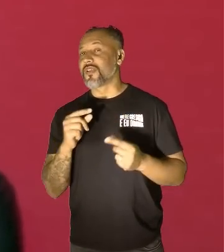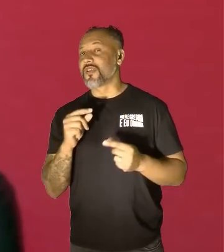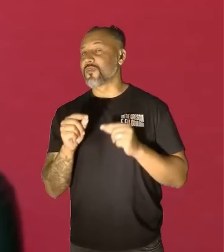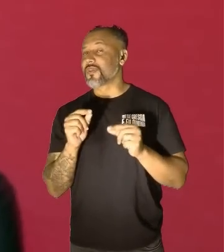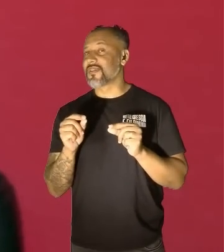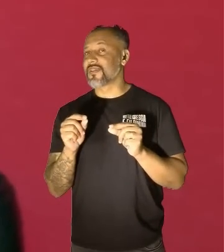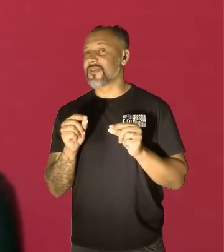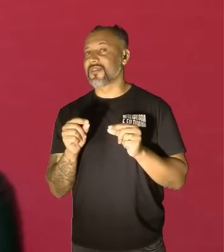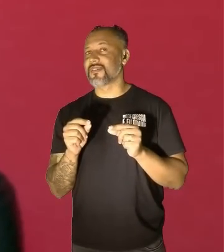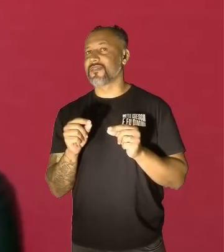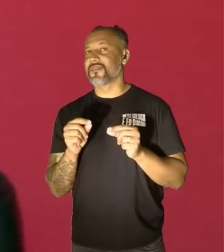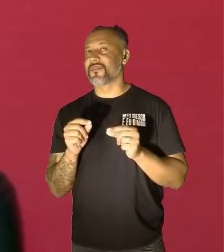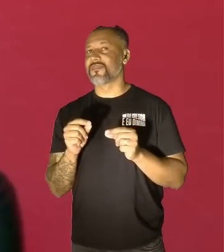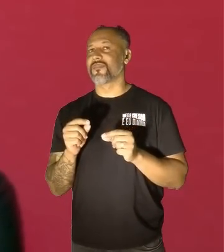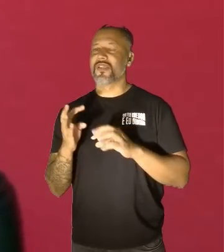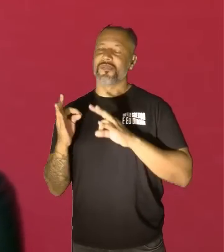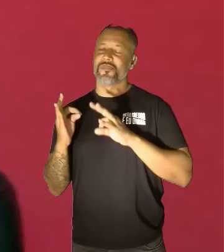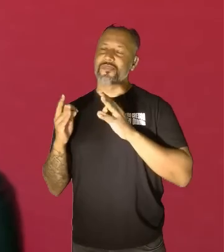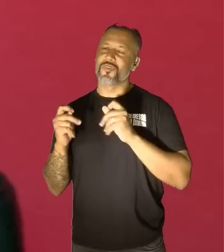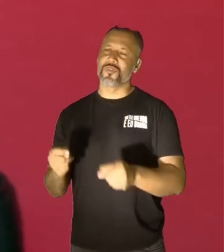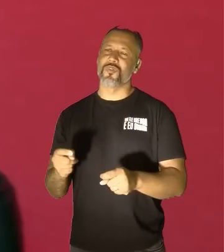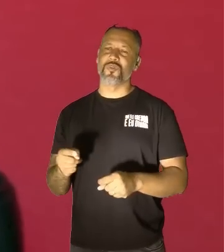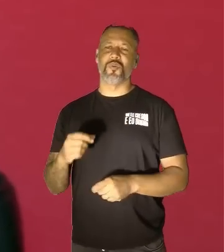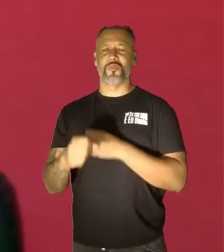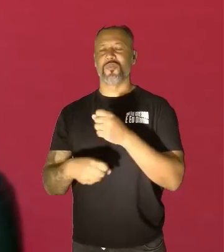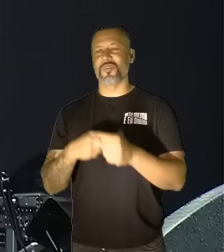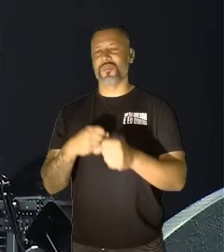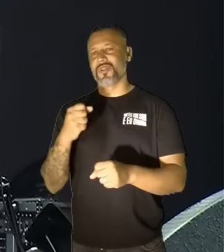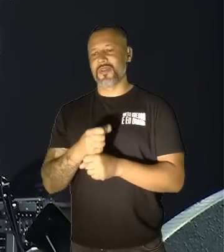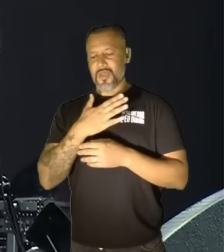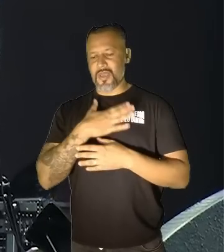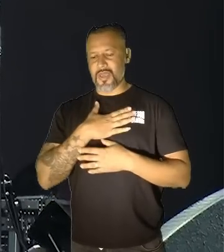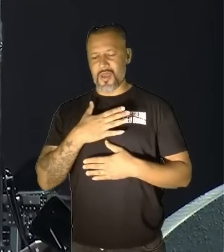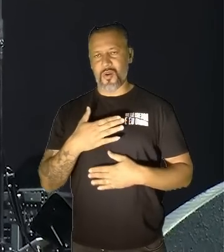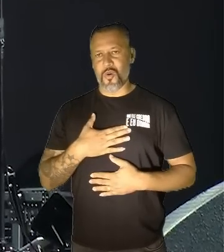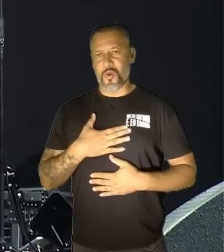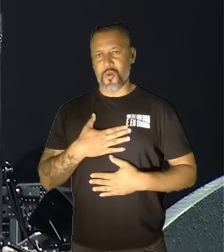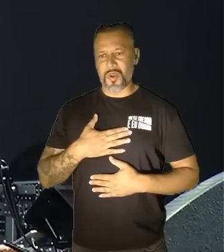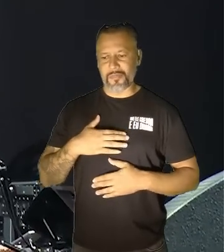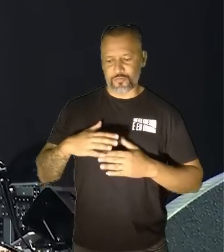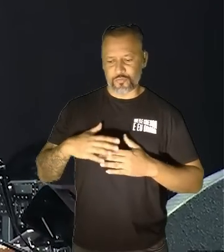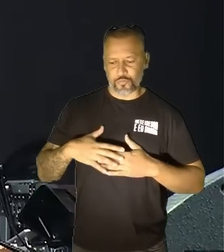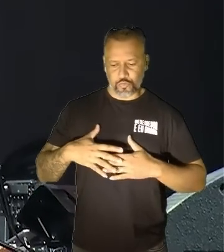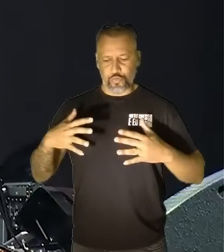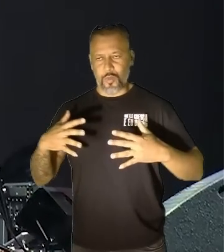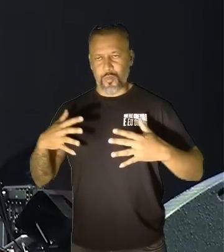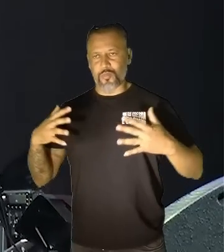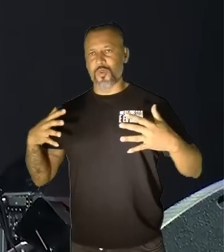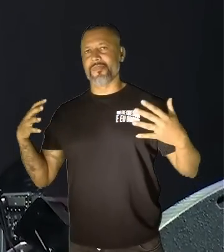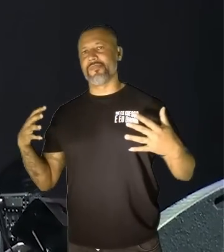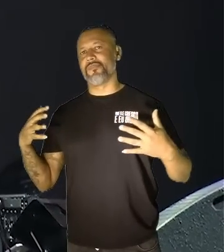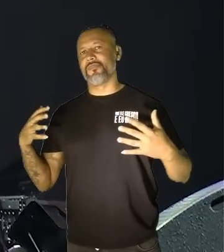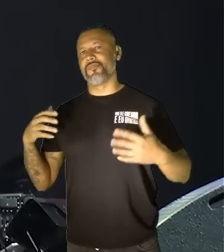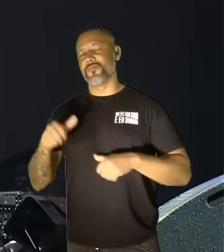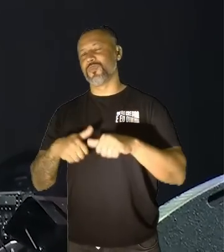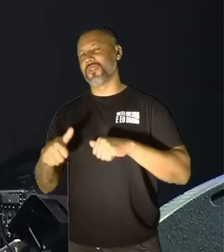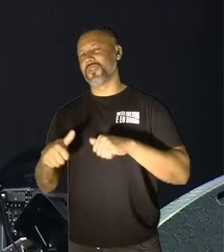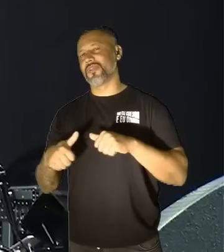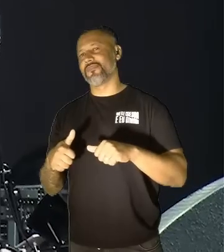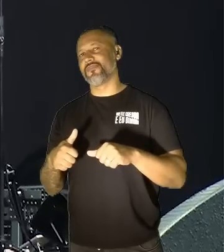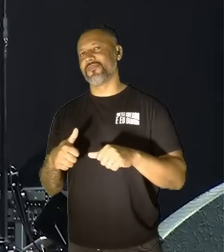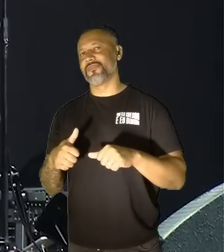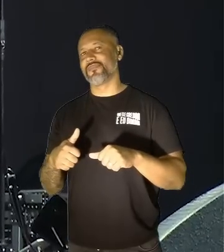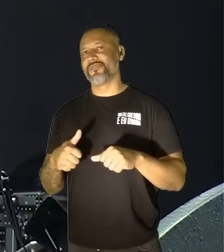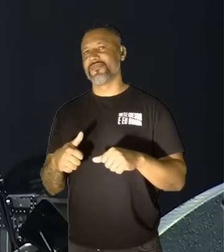anos, o tamanho da roupa tinha que mudar. Porque a estola sacerdotal